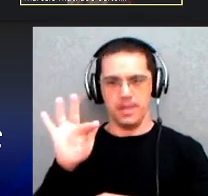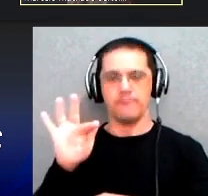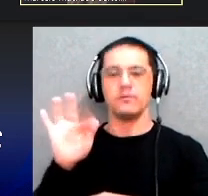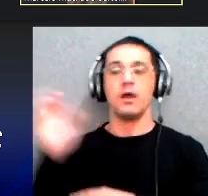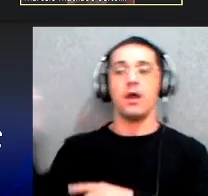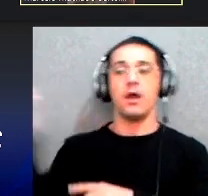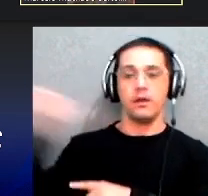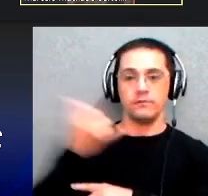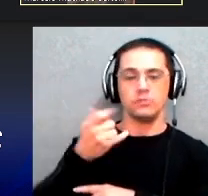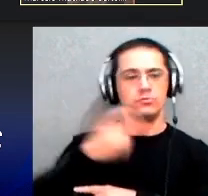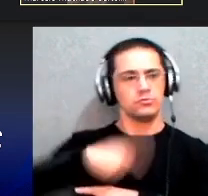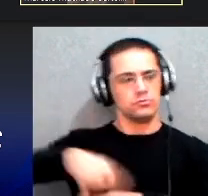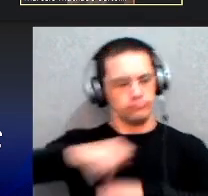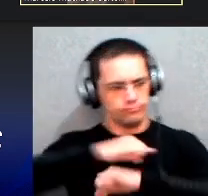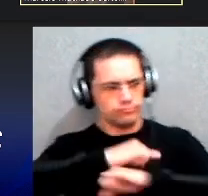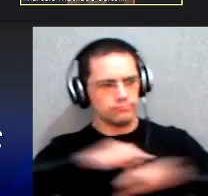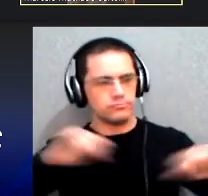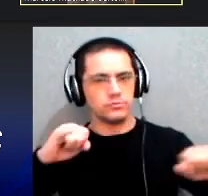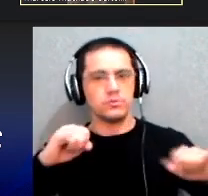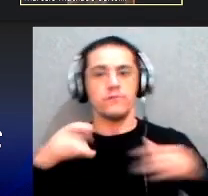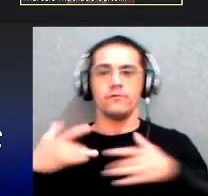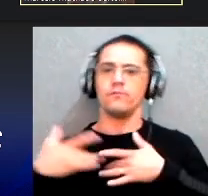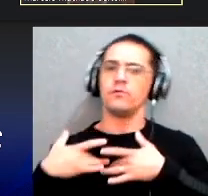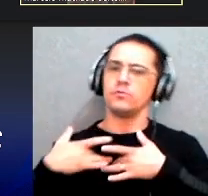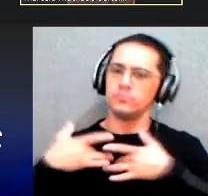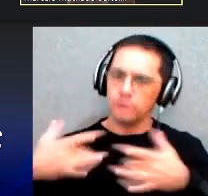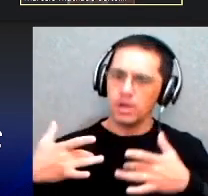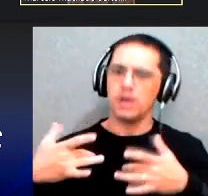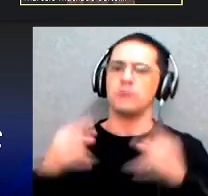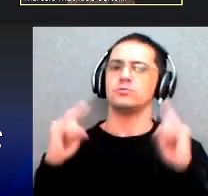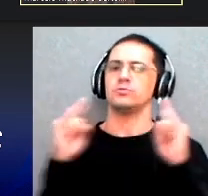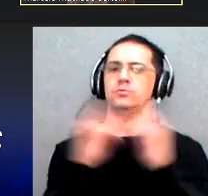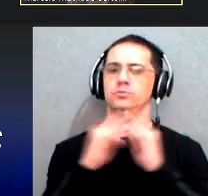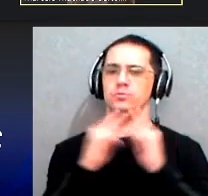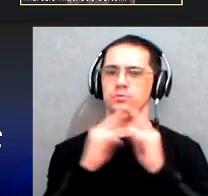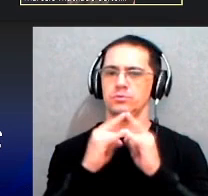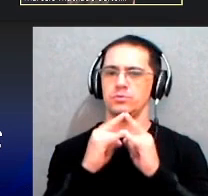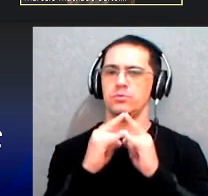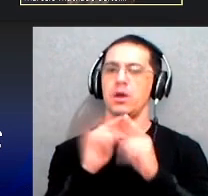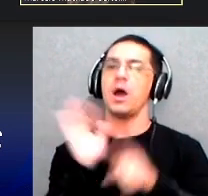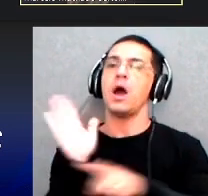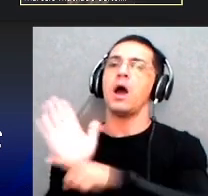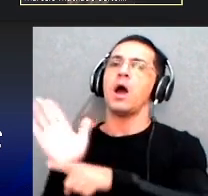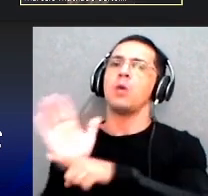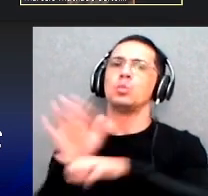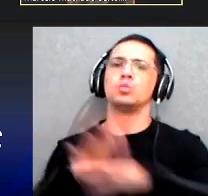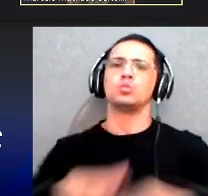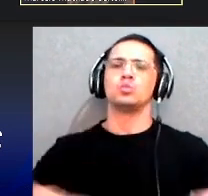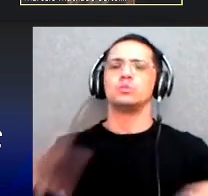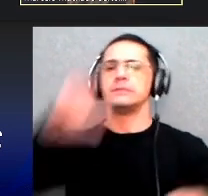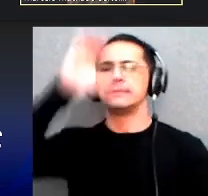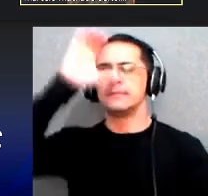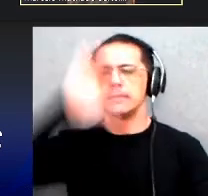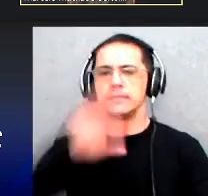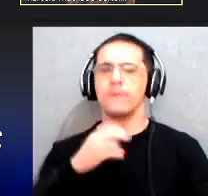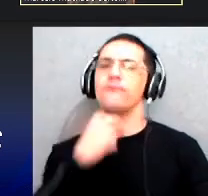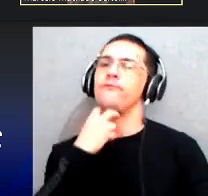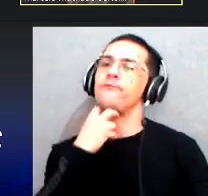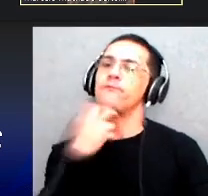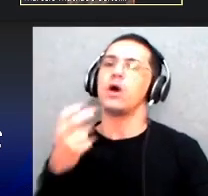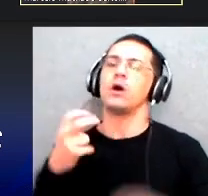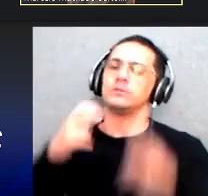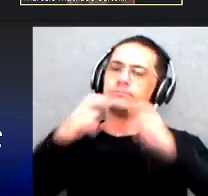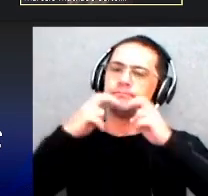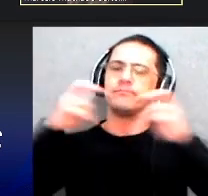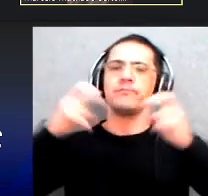voluntários de ordem e estamos aqui trabalhando pela voz de cada cidadão deste